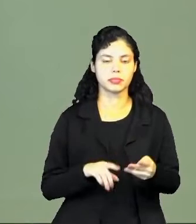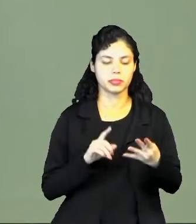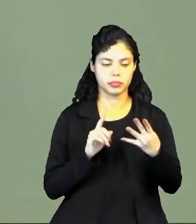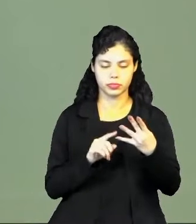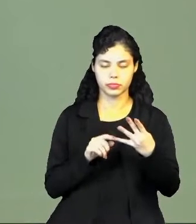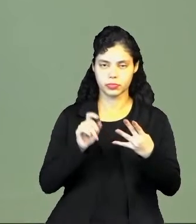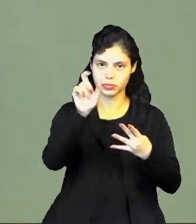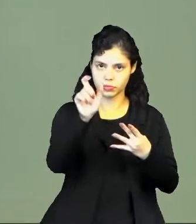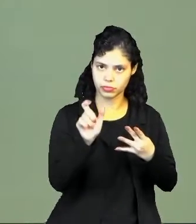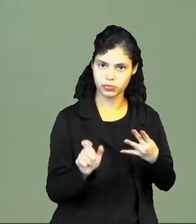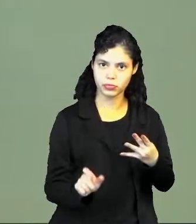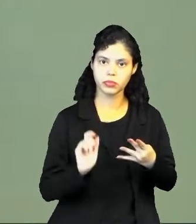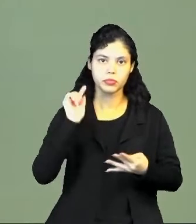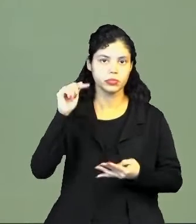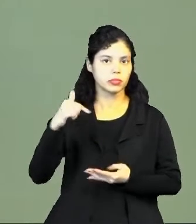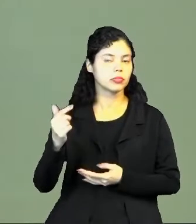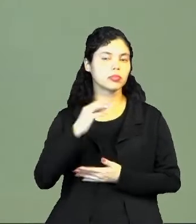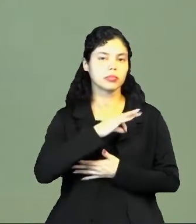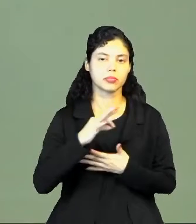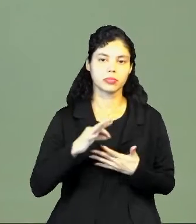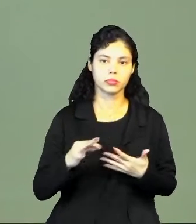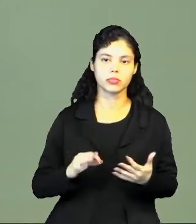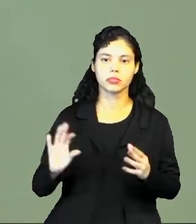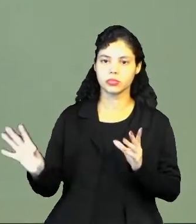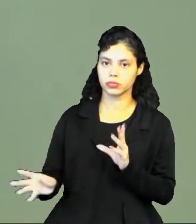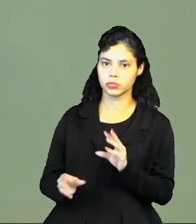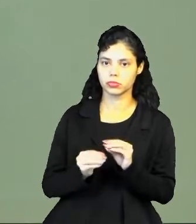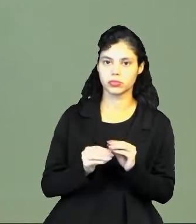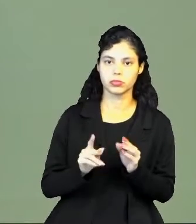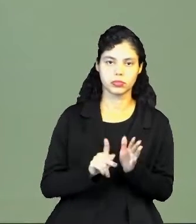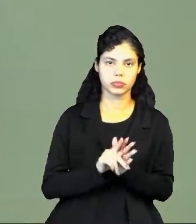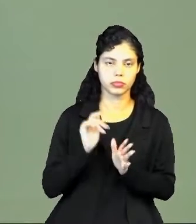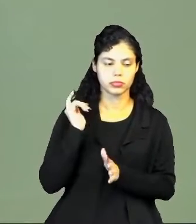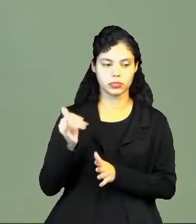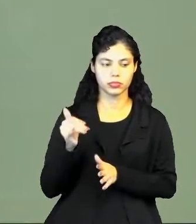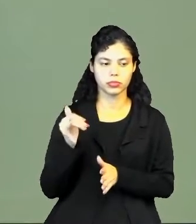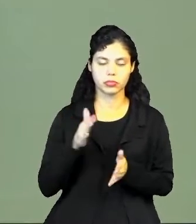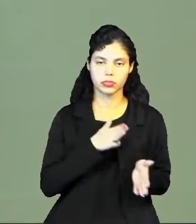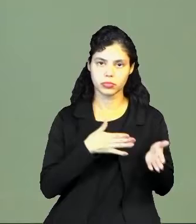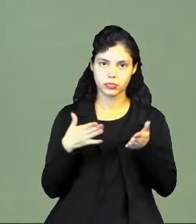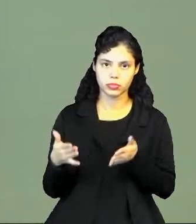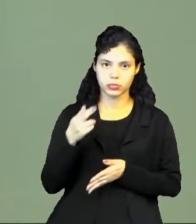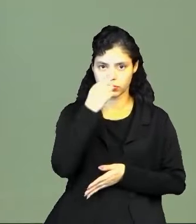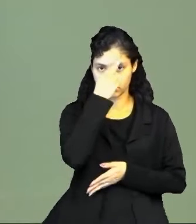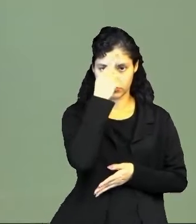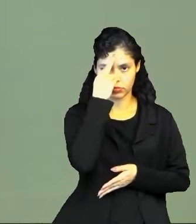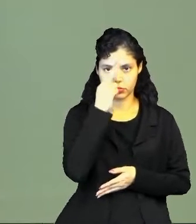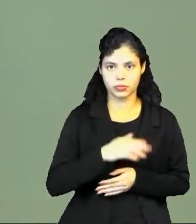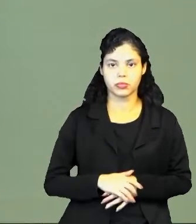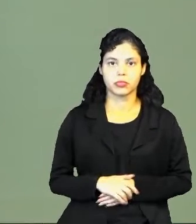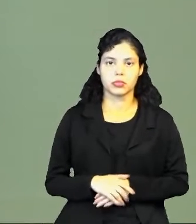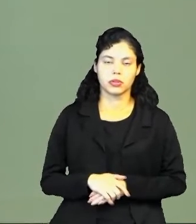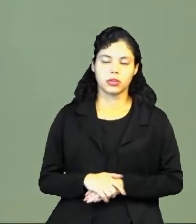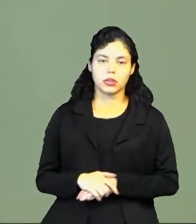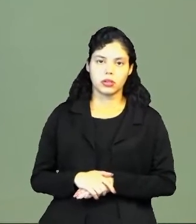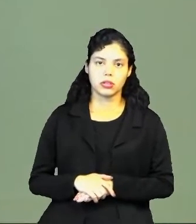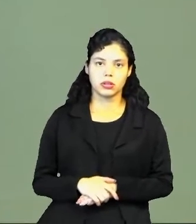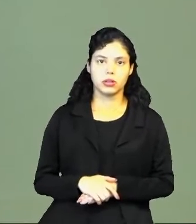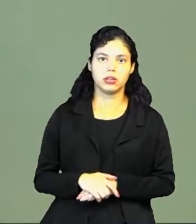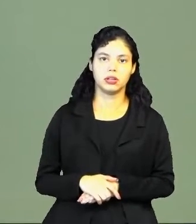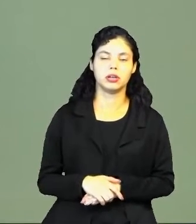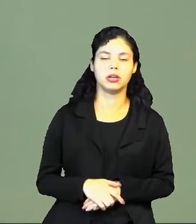os personagens, que são aqueles elementos que constroem, né, a narrativa ali, que fazem parte da história. Tá? Falamos também